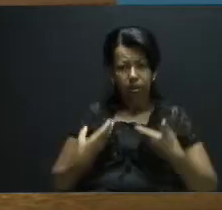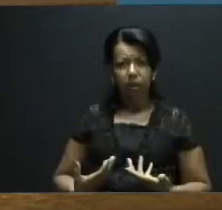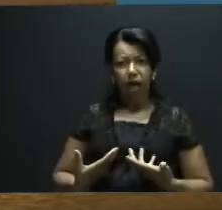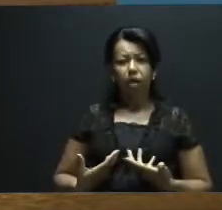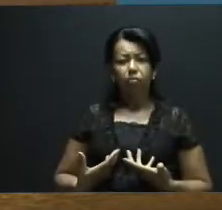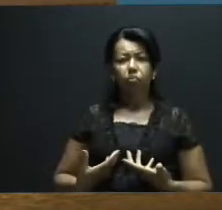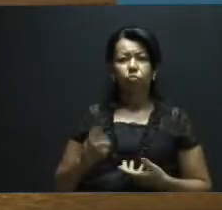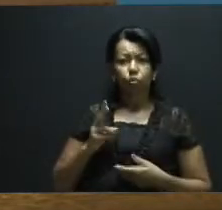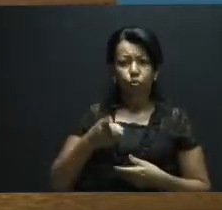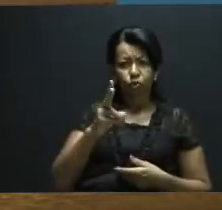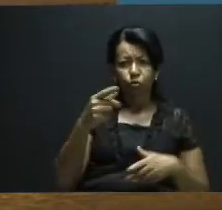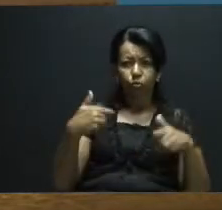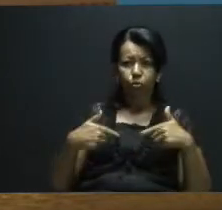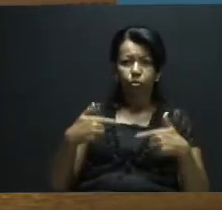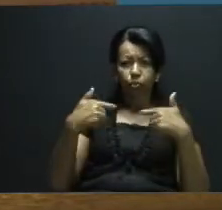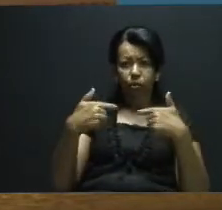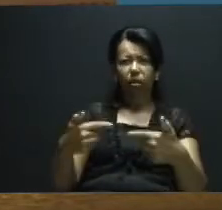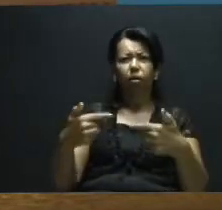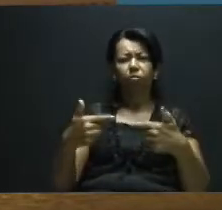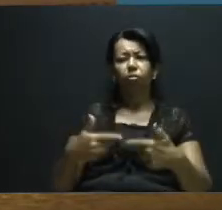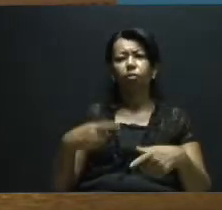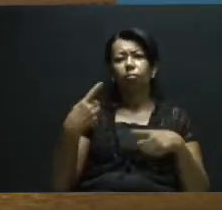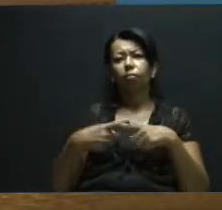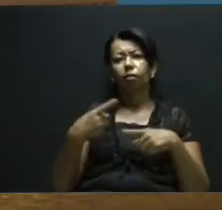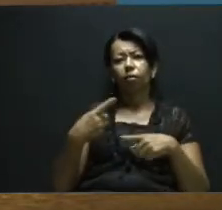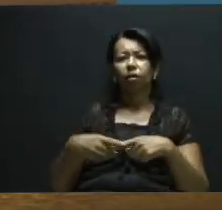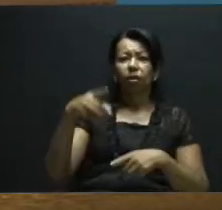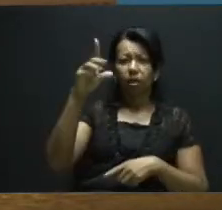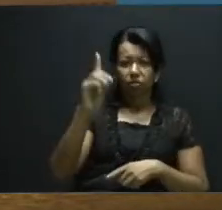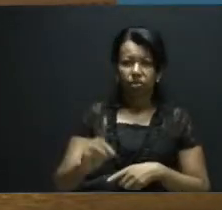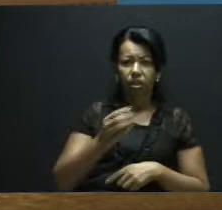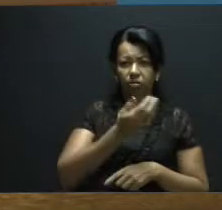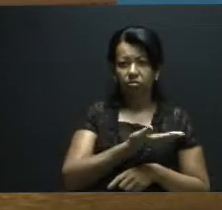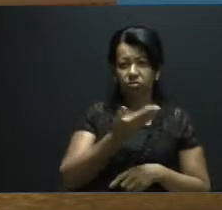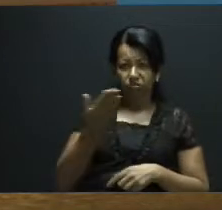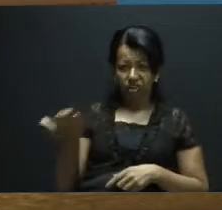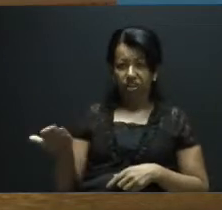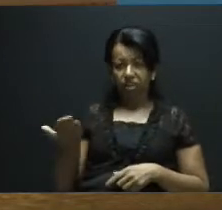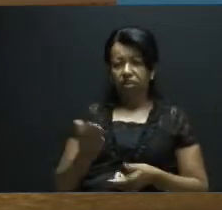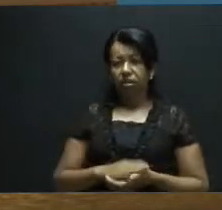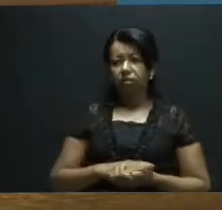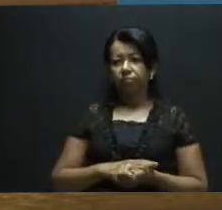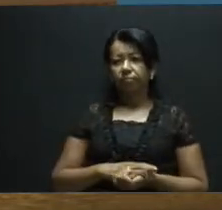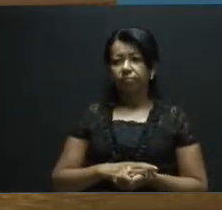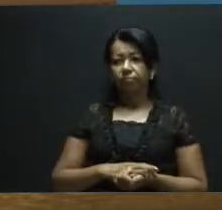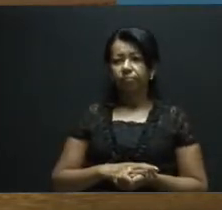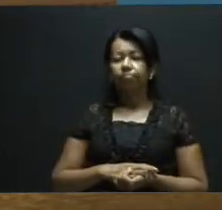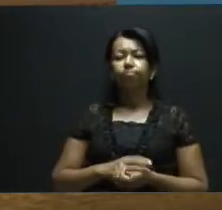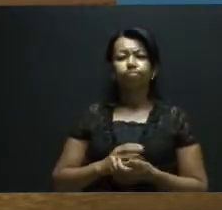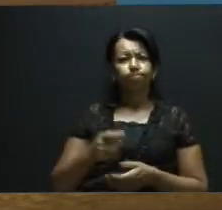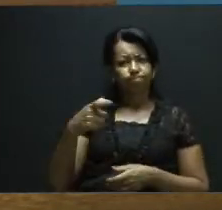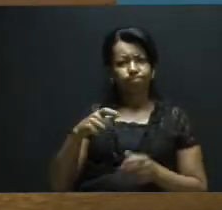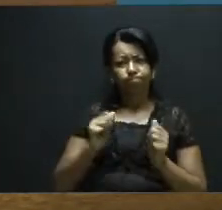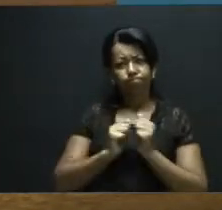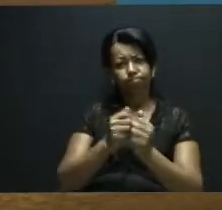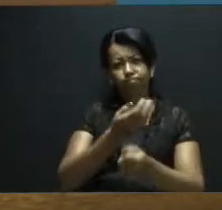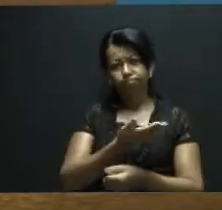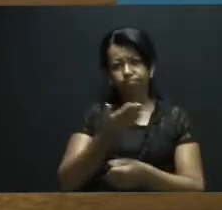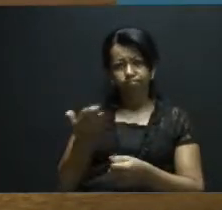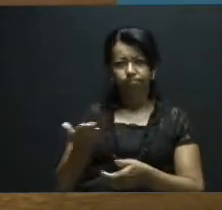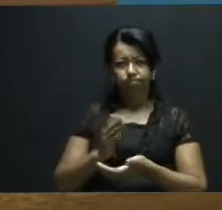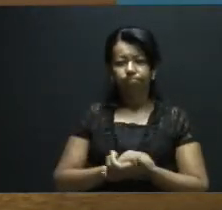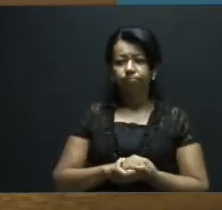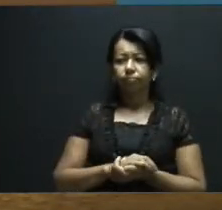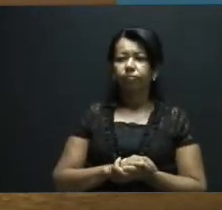continue lutando com vocês porque é direito de vocês eu estarei sempre do lado de vocês